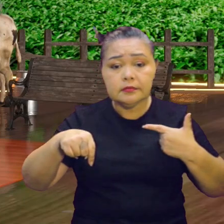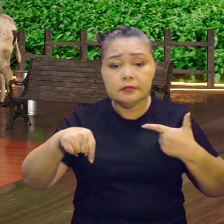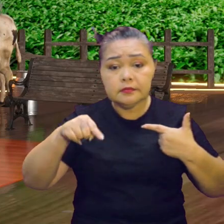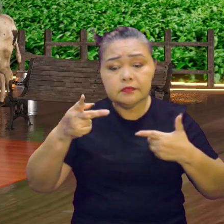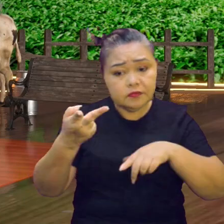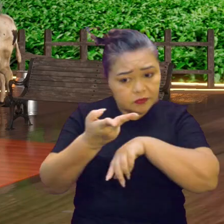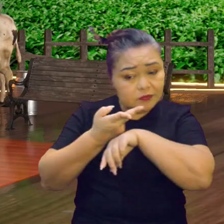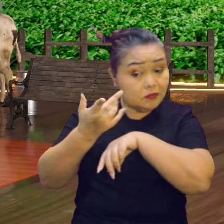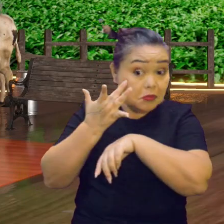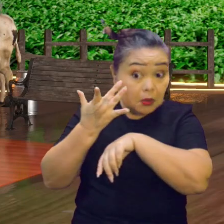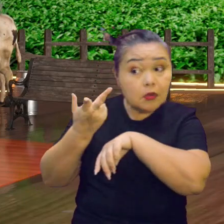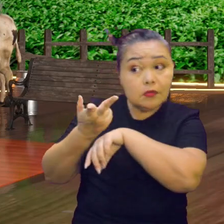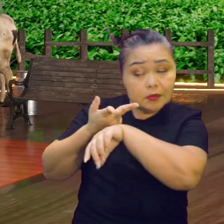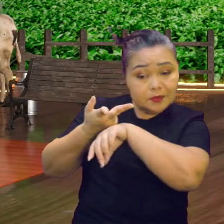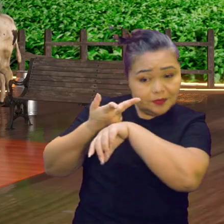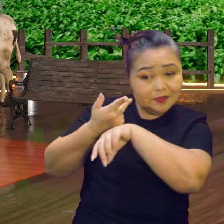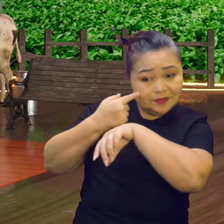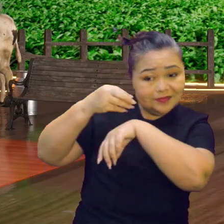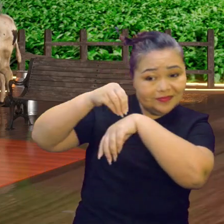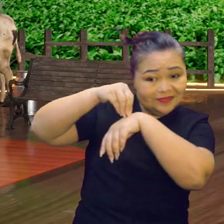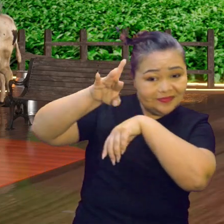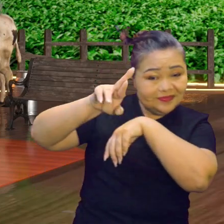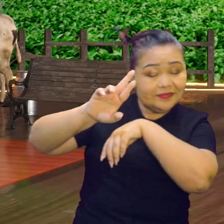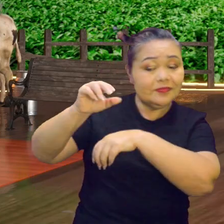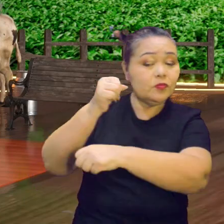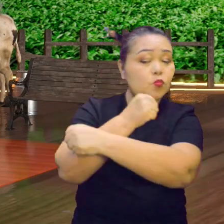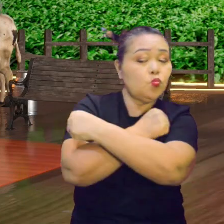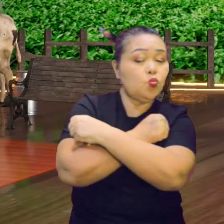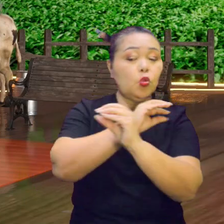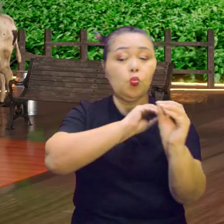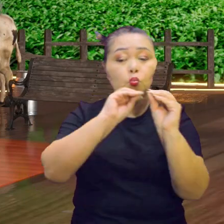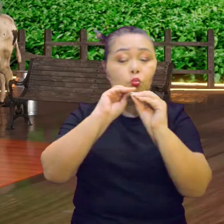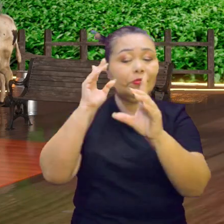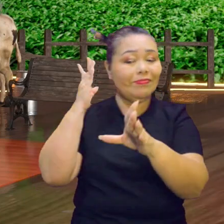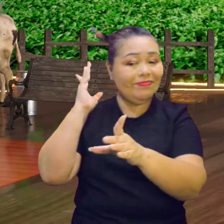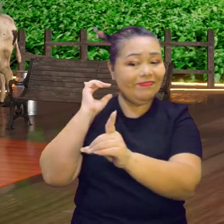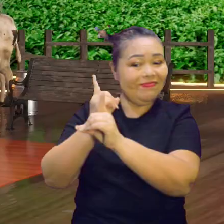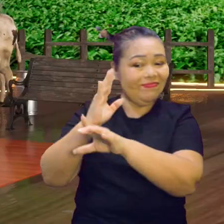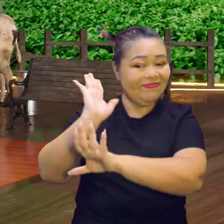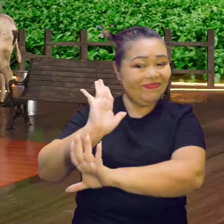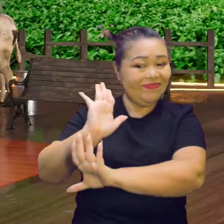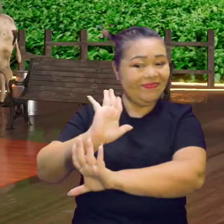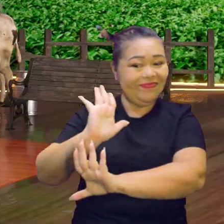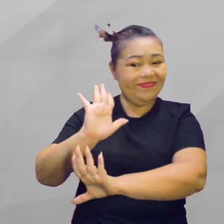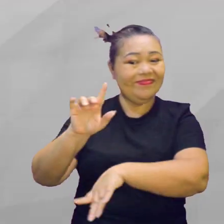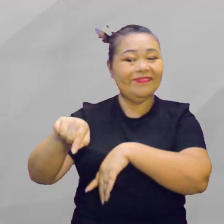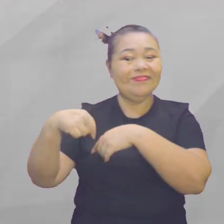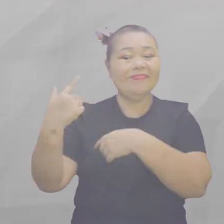Tá bom? Um abraço, um beijo e até a próxima. Para todos vocês.